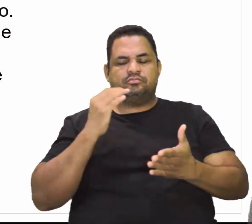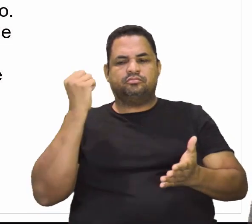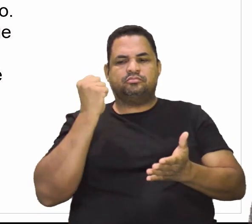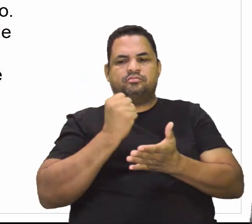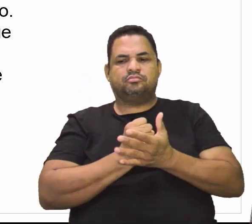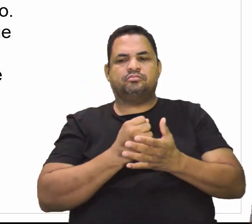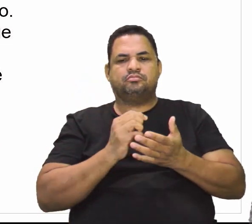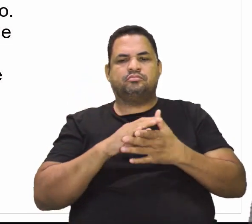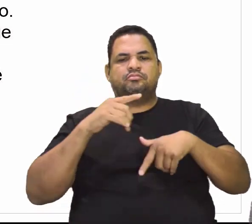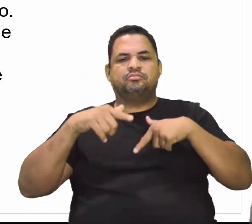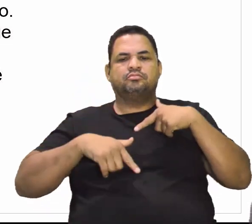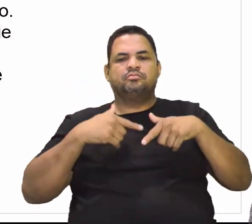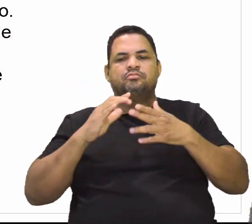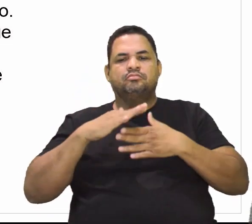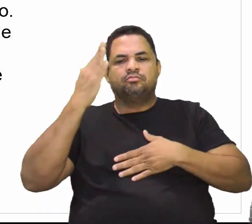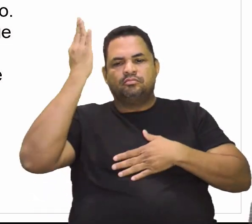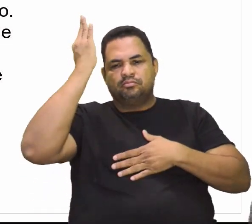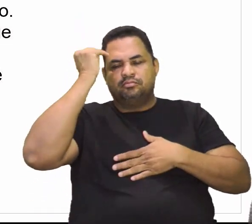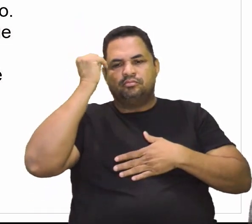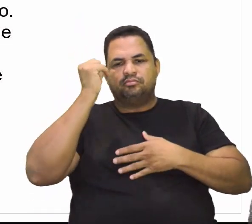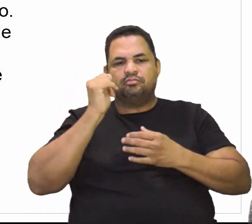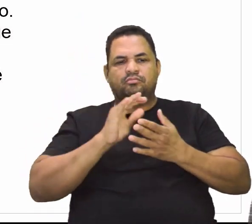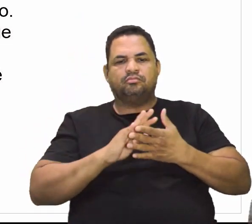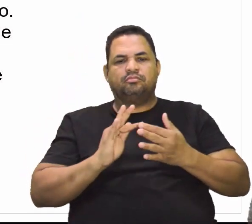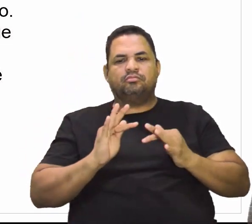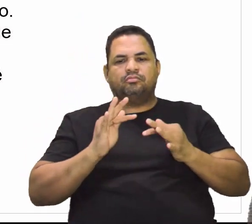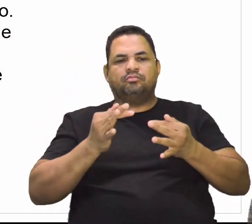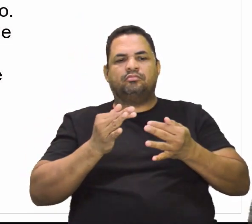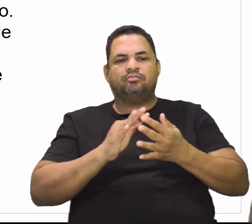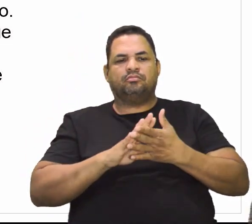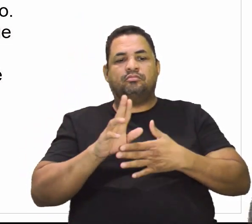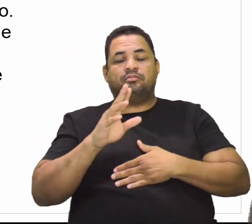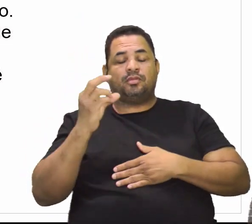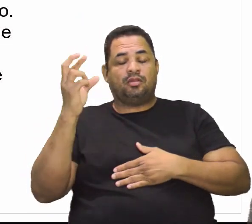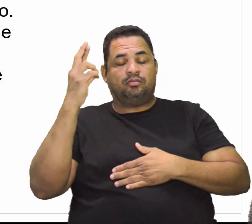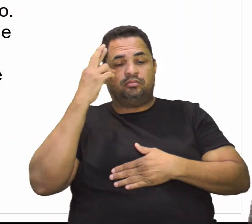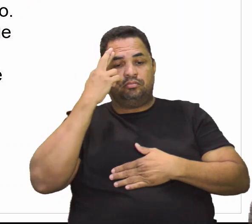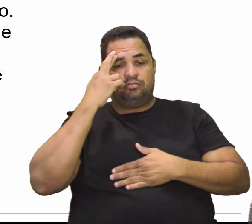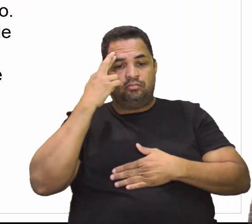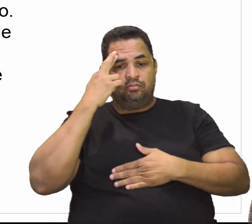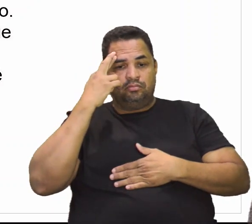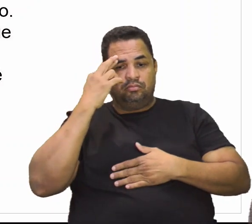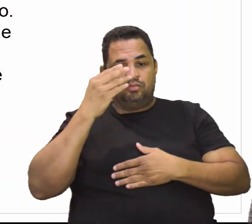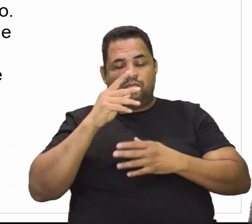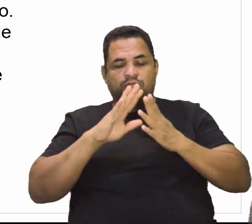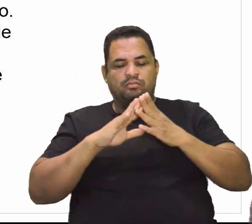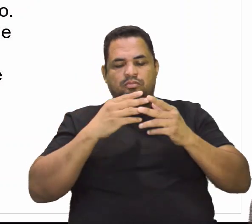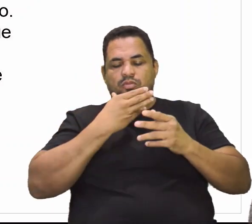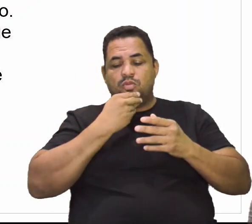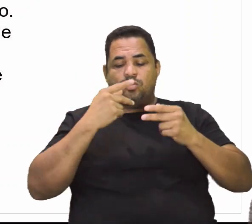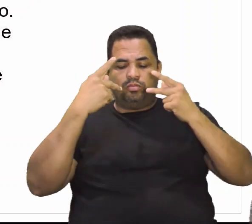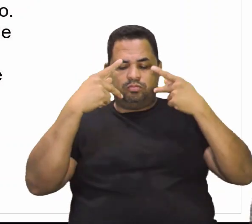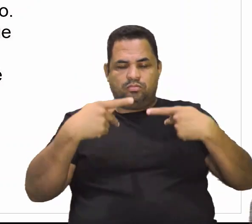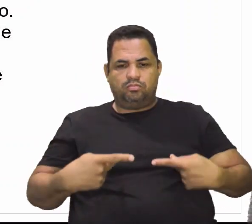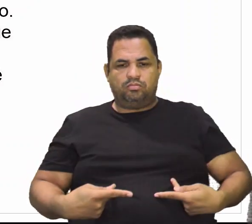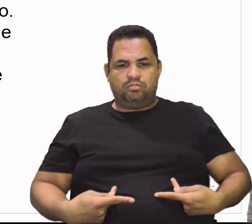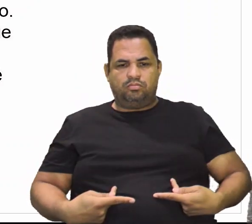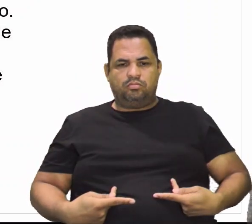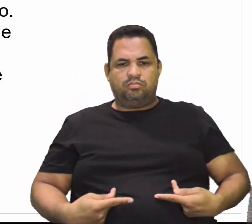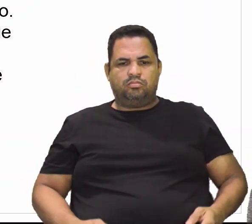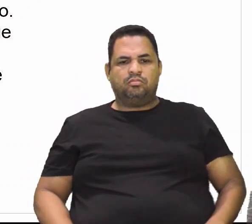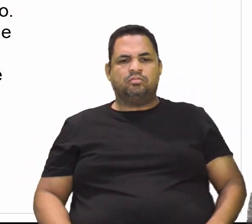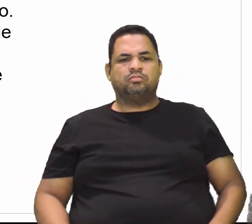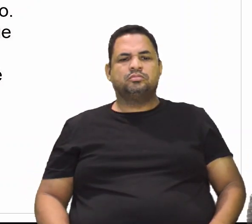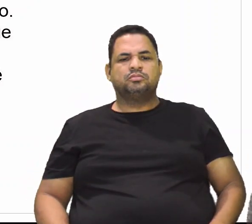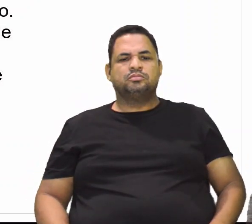na produção do saber. Afinal, através da razão, o homem desse tempo.